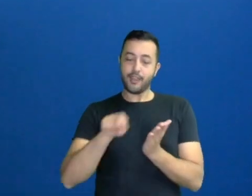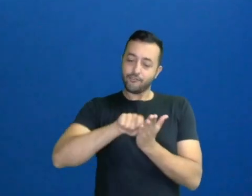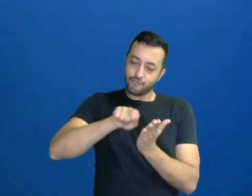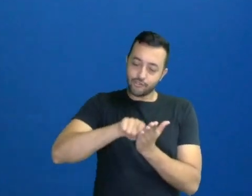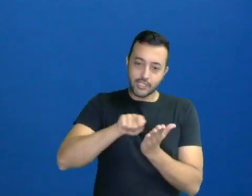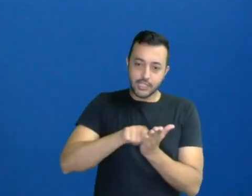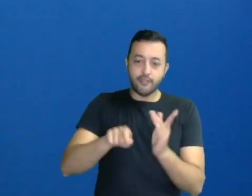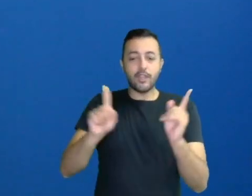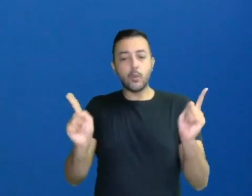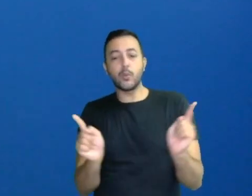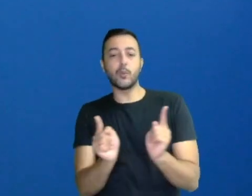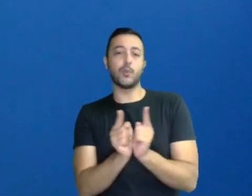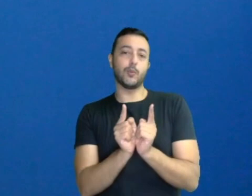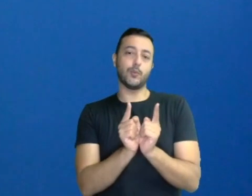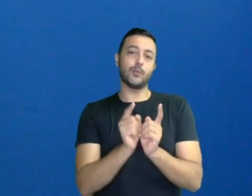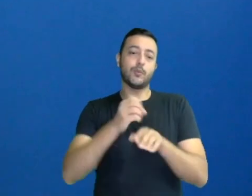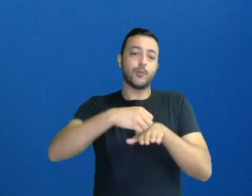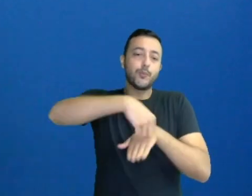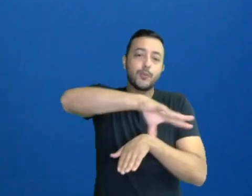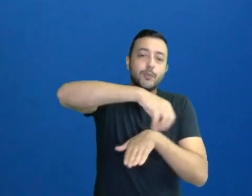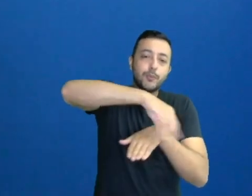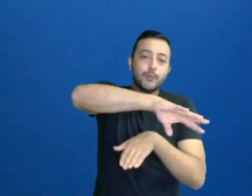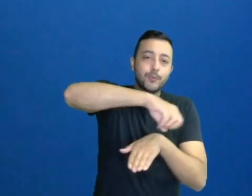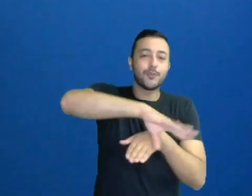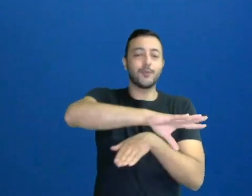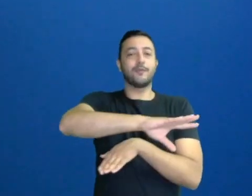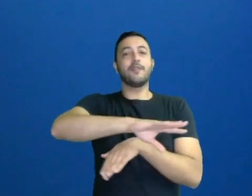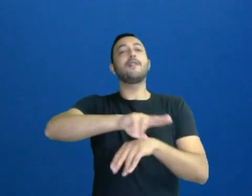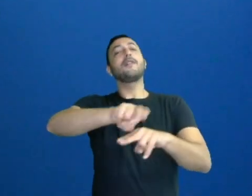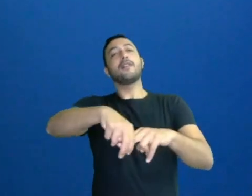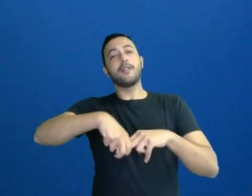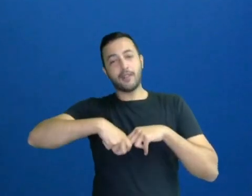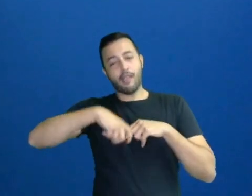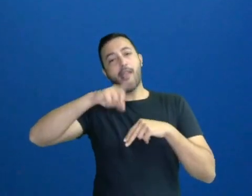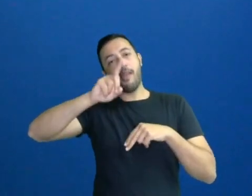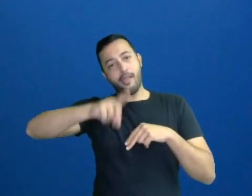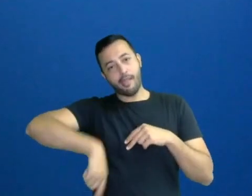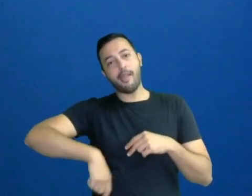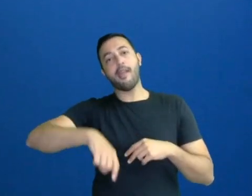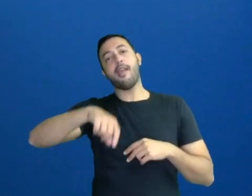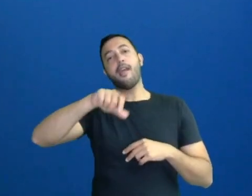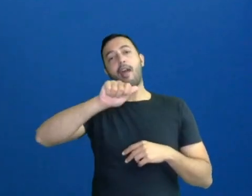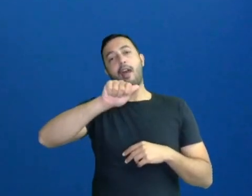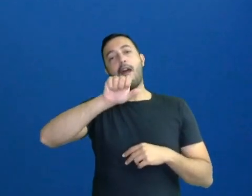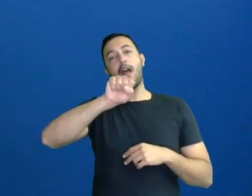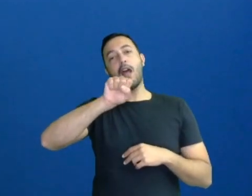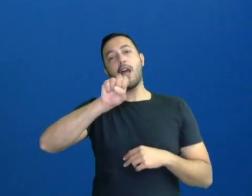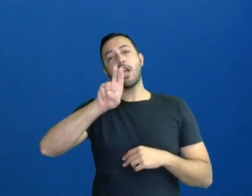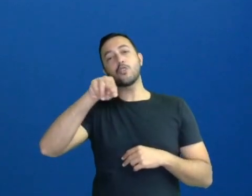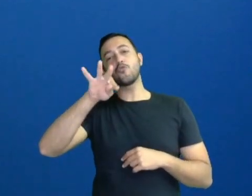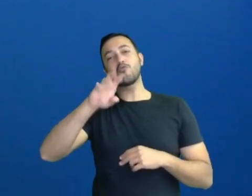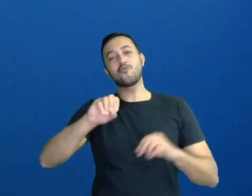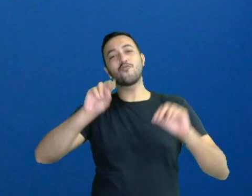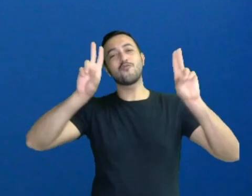curta que será transmitida inclui portanto assunto né então naquele outro bilhete